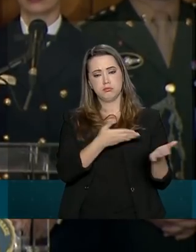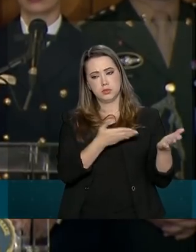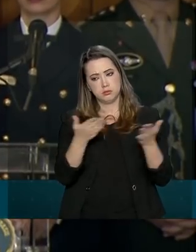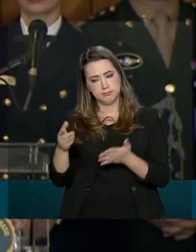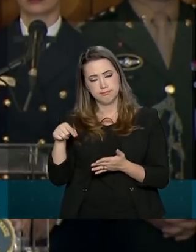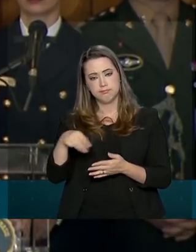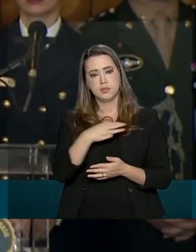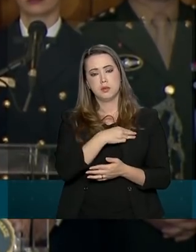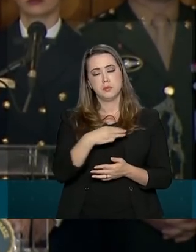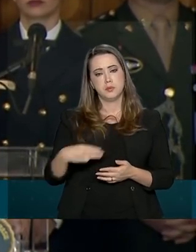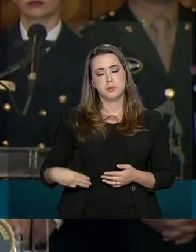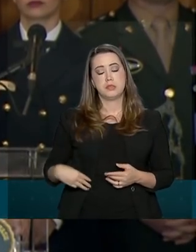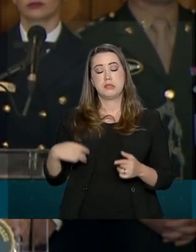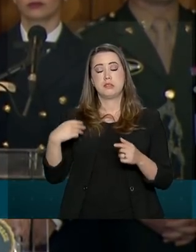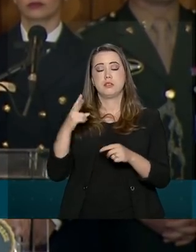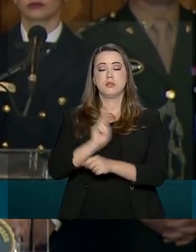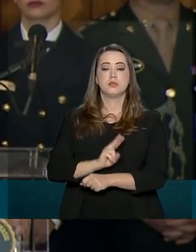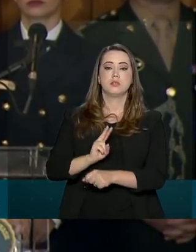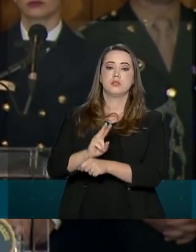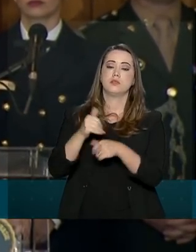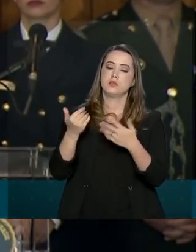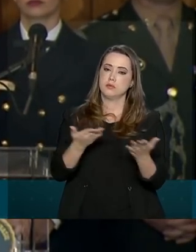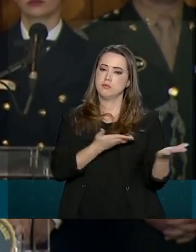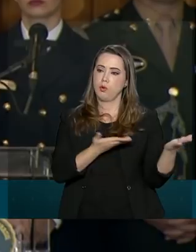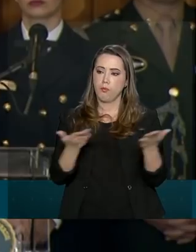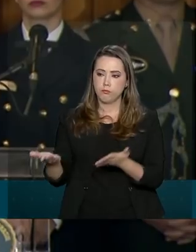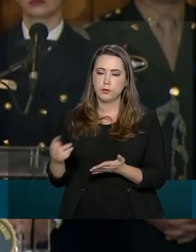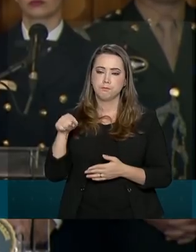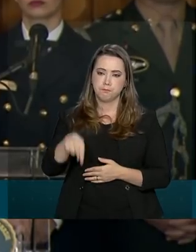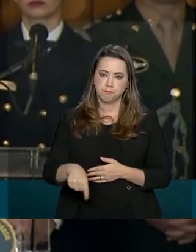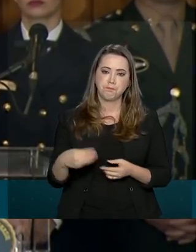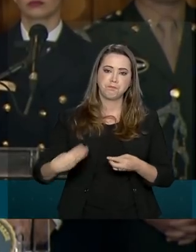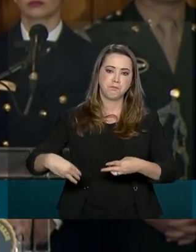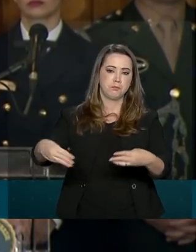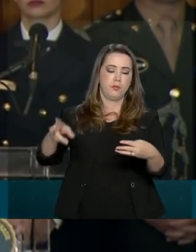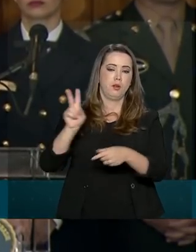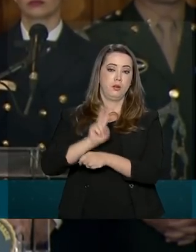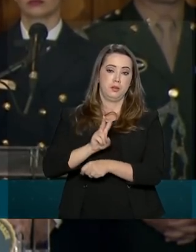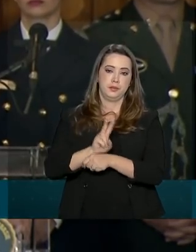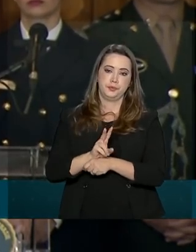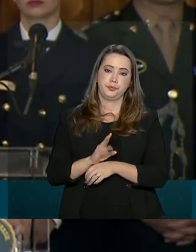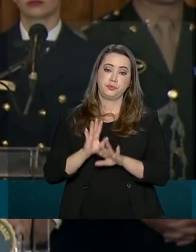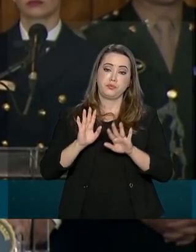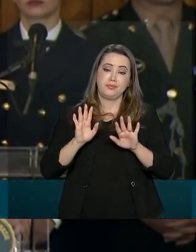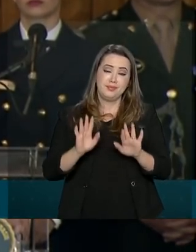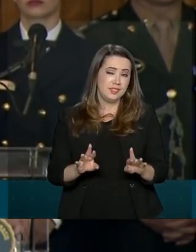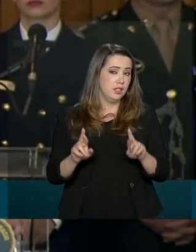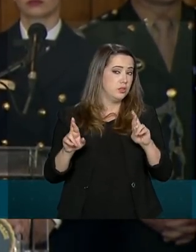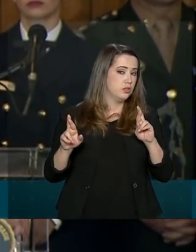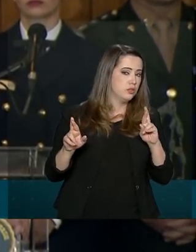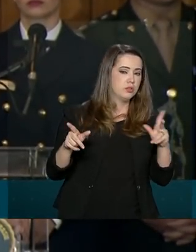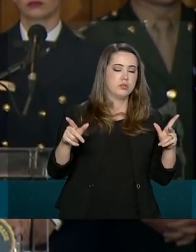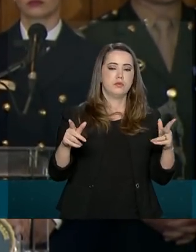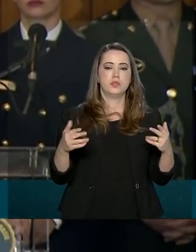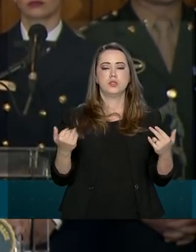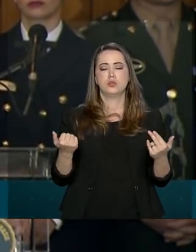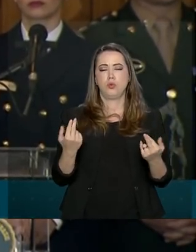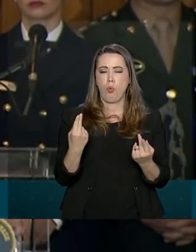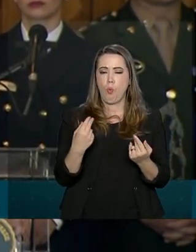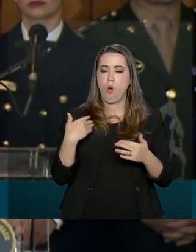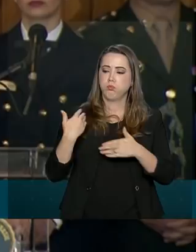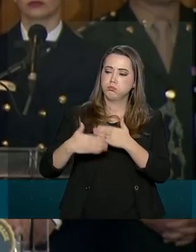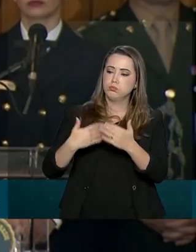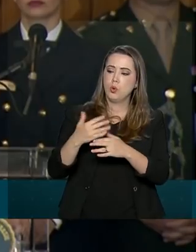E a diferença, a maneira como se passou a tratar as Forças Armadas,